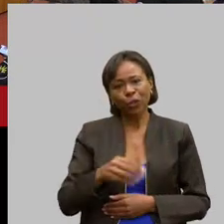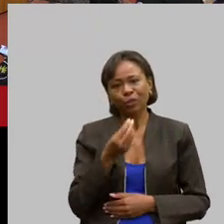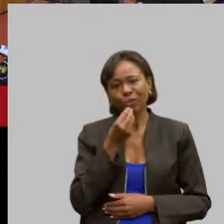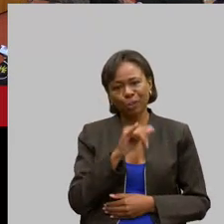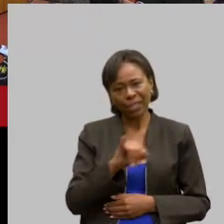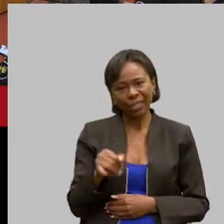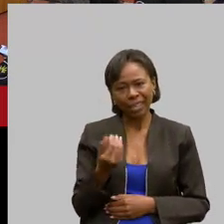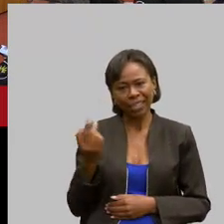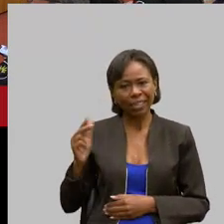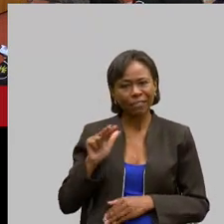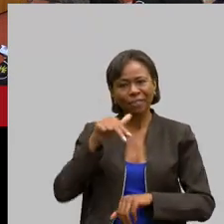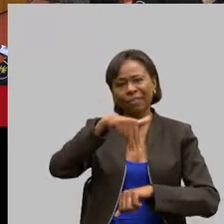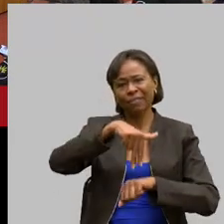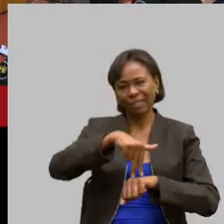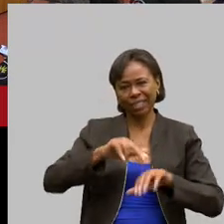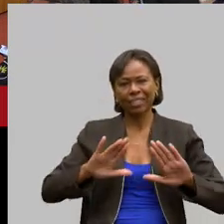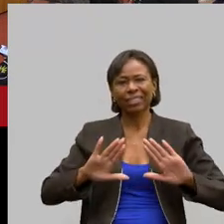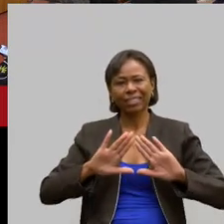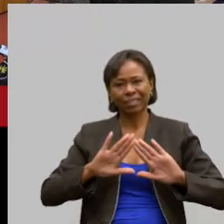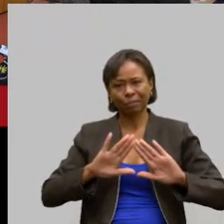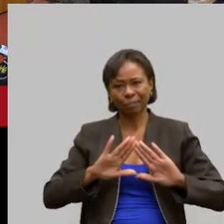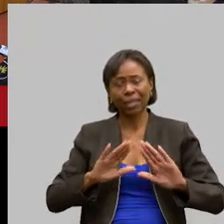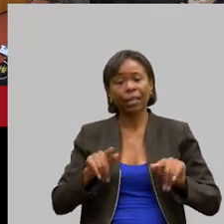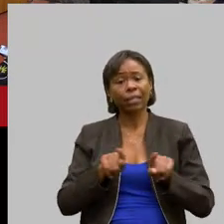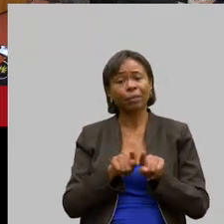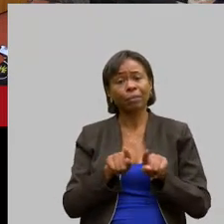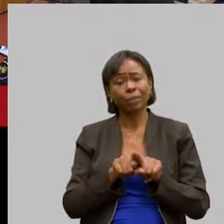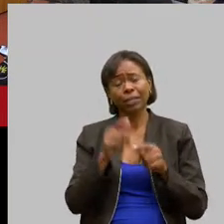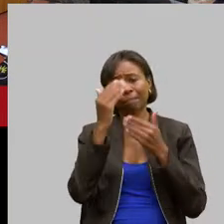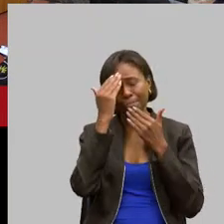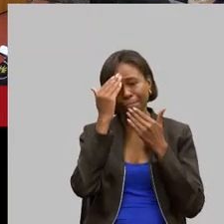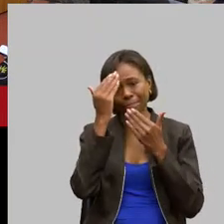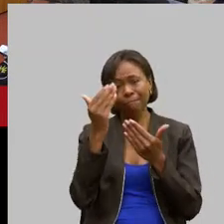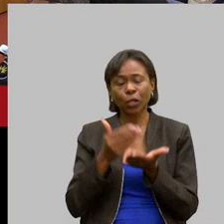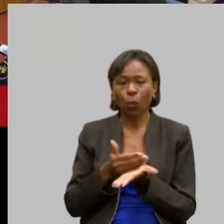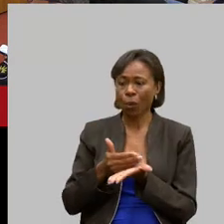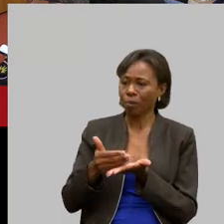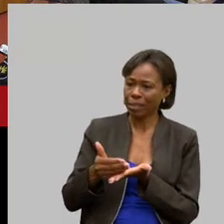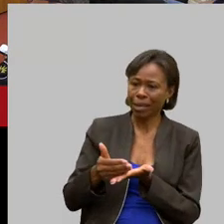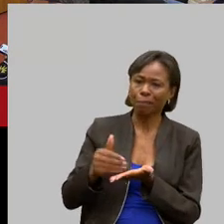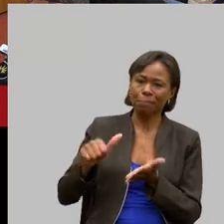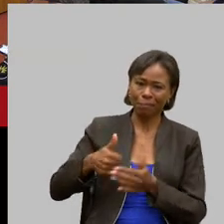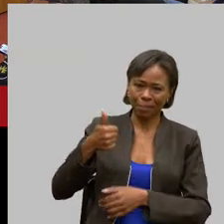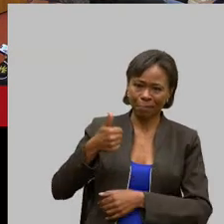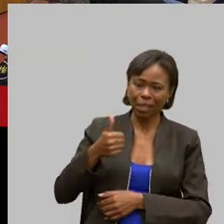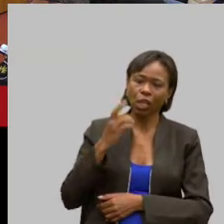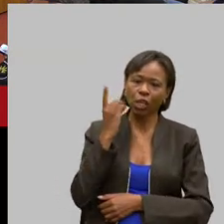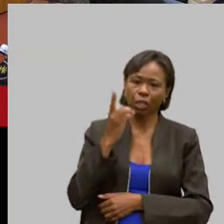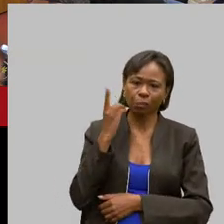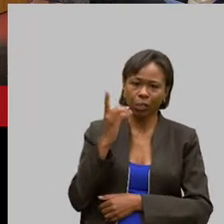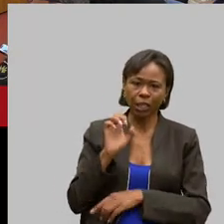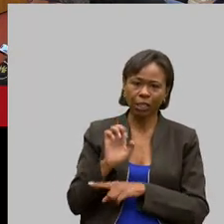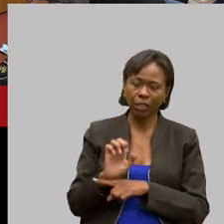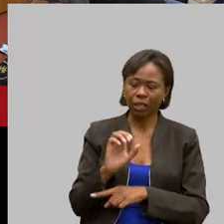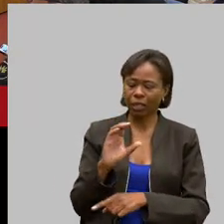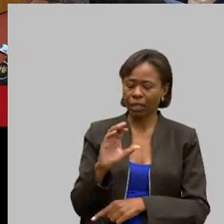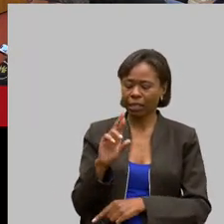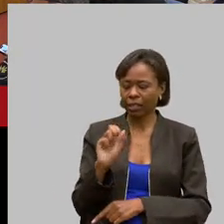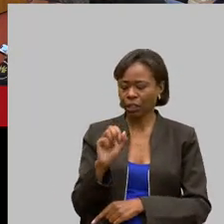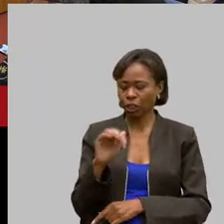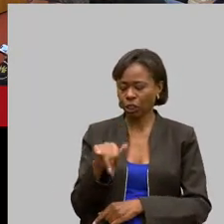estar aqui nessa casa eh agradecer como começar aqui agradecendo o Deputado Estadual Cristiano da